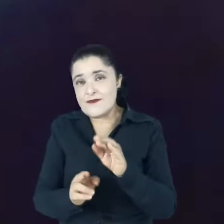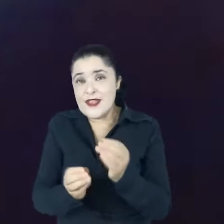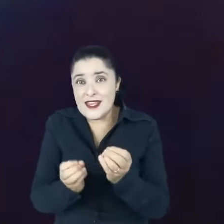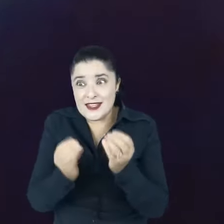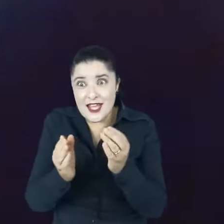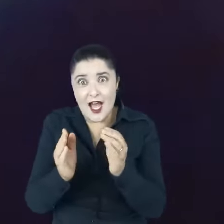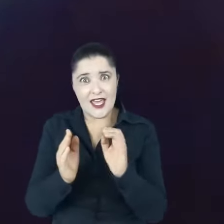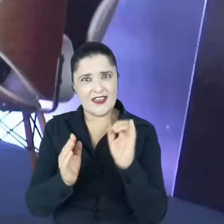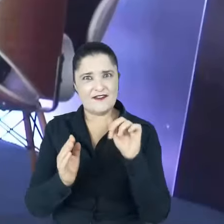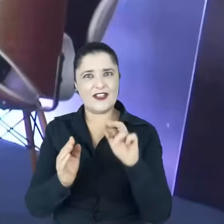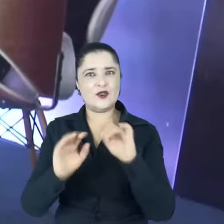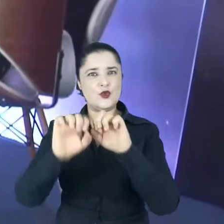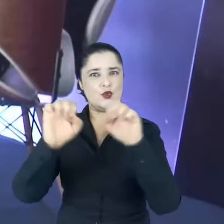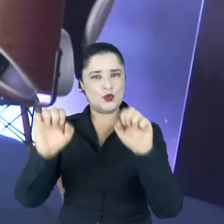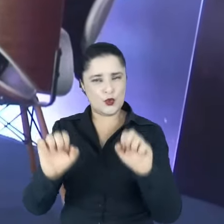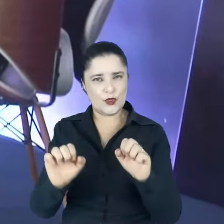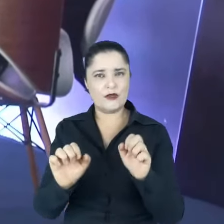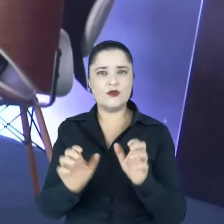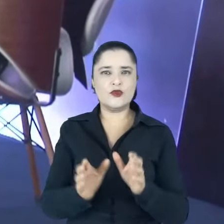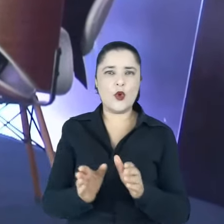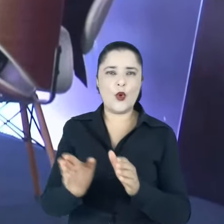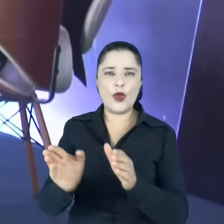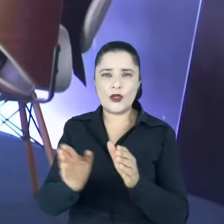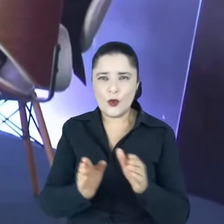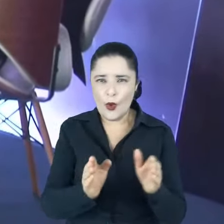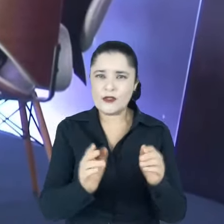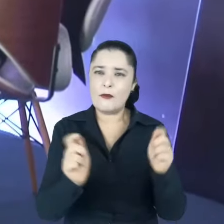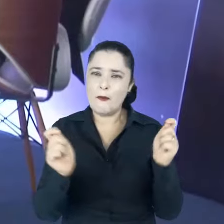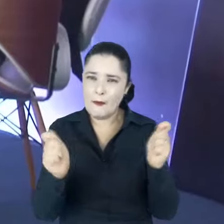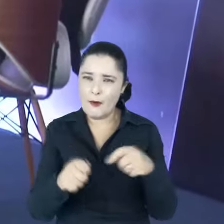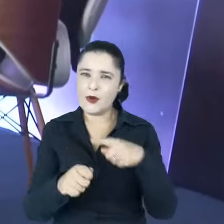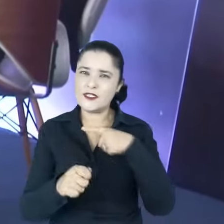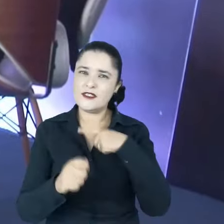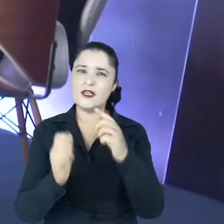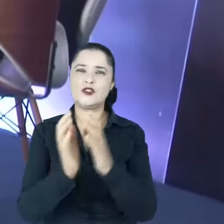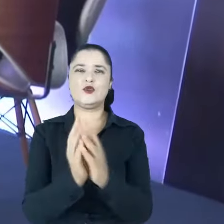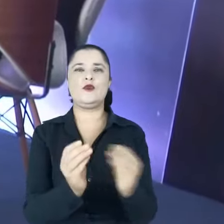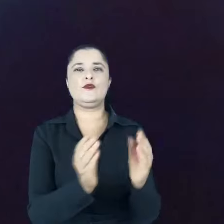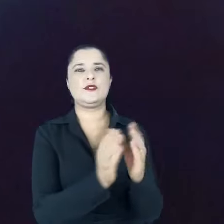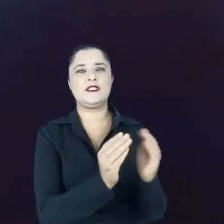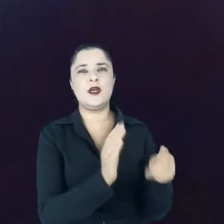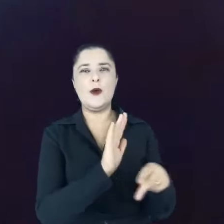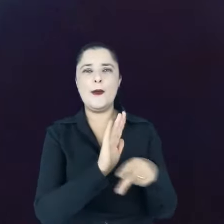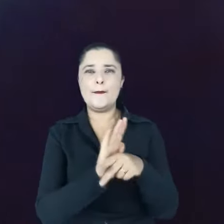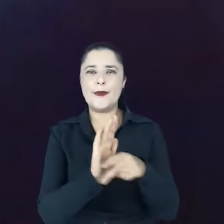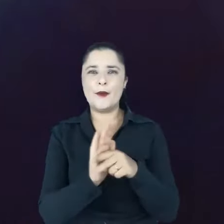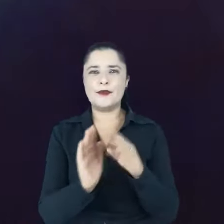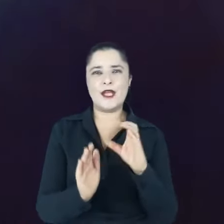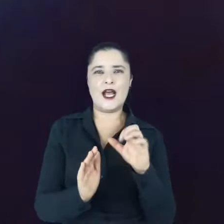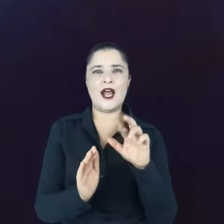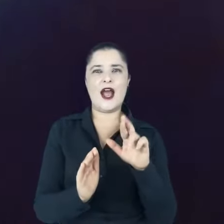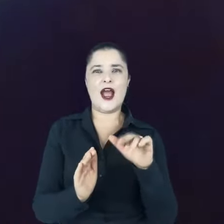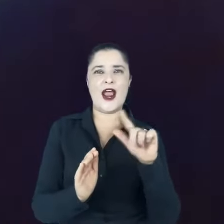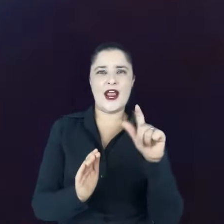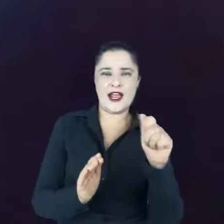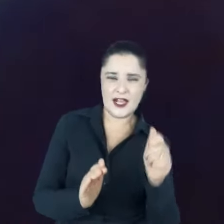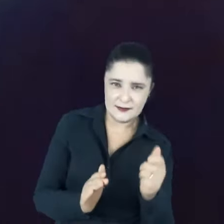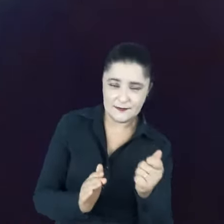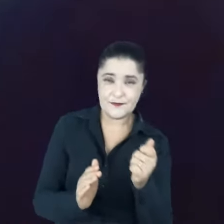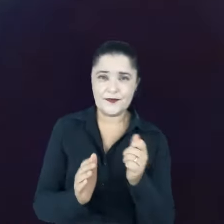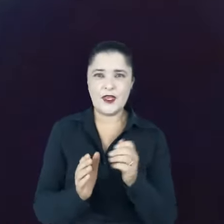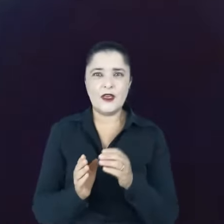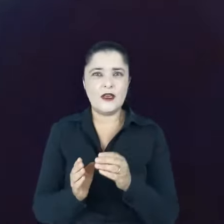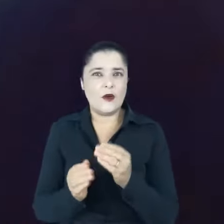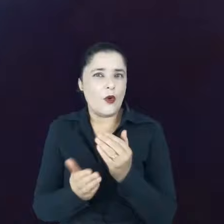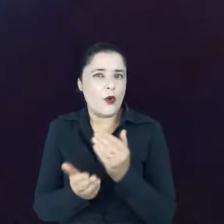também, para que a gente possa ter uma solução para o transporte de cargas, né? Então, os corredores... Eles começam azuis com